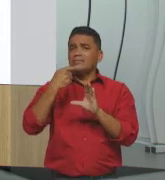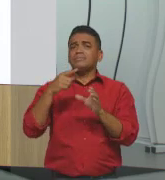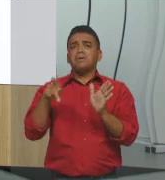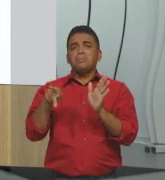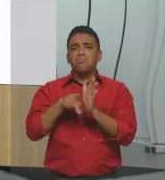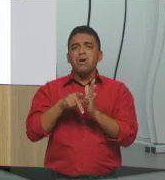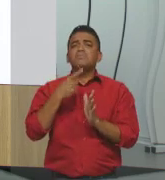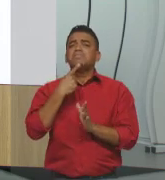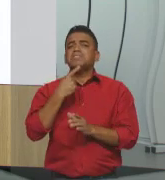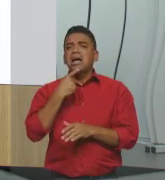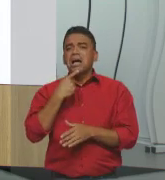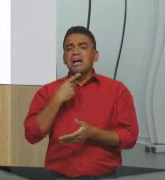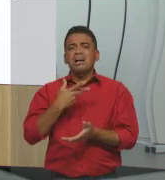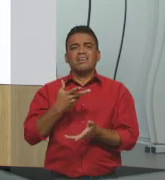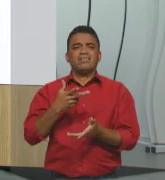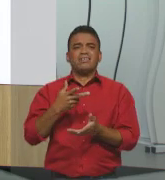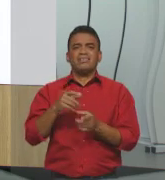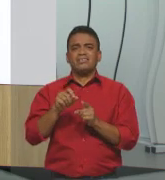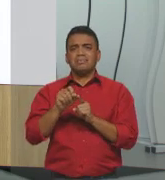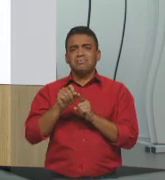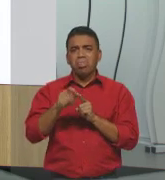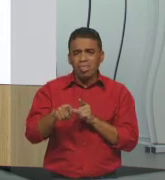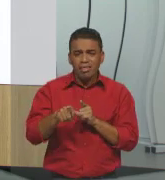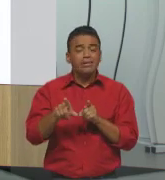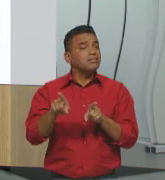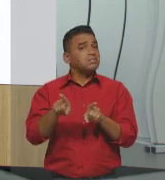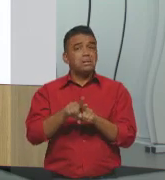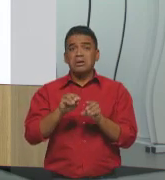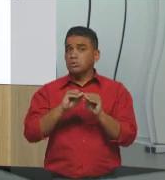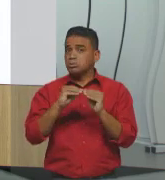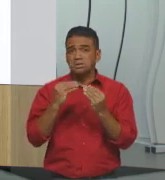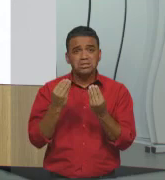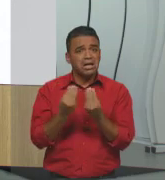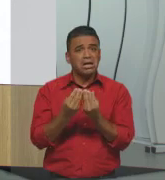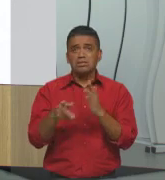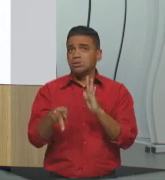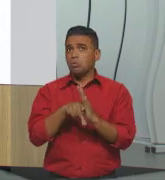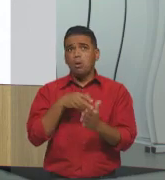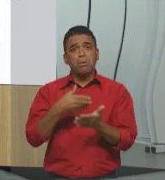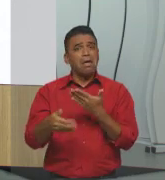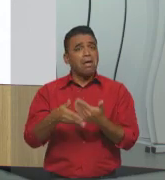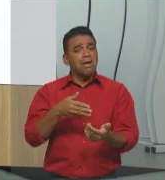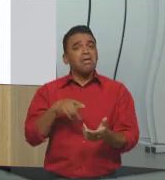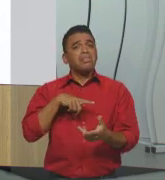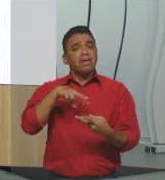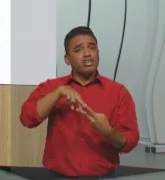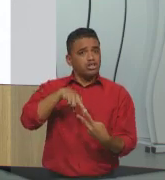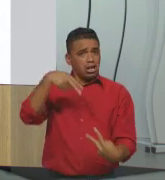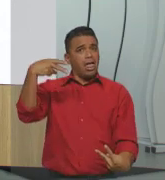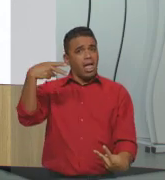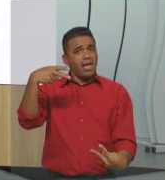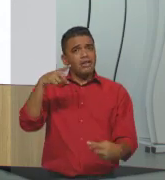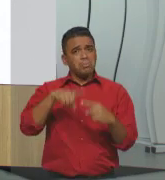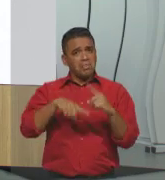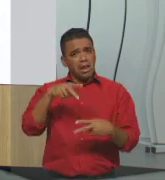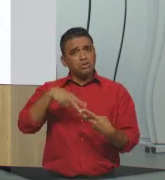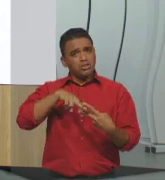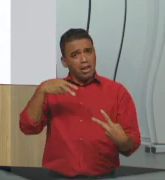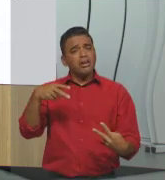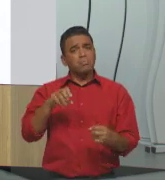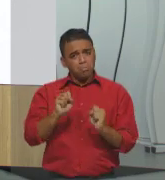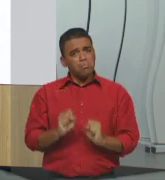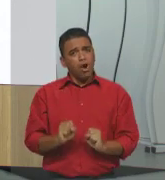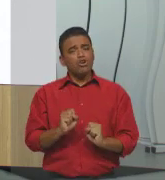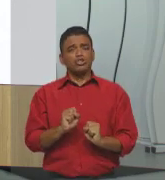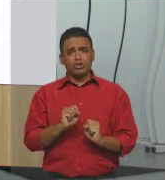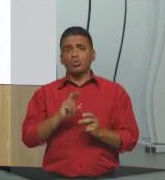sangue, sêmen, qualquer então substância contendo algum material genético dessa pessoa, eu posso. Por isso que